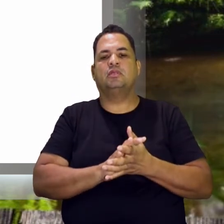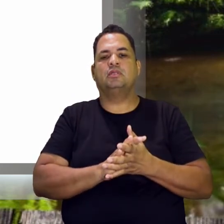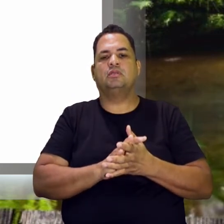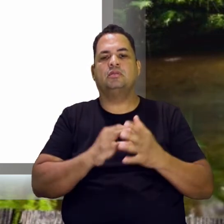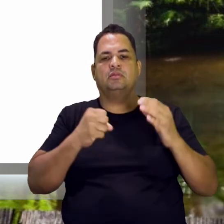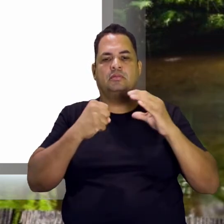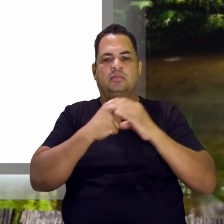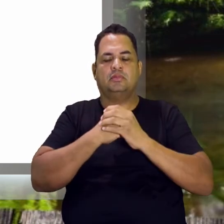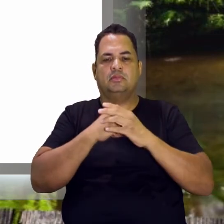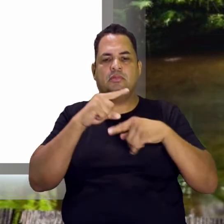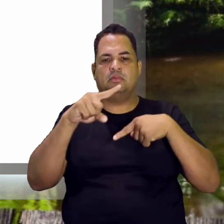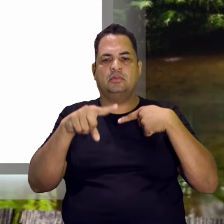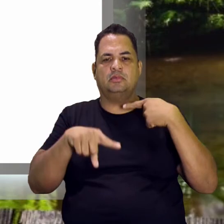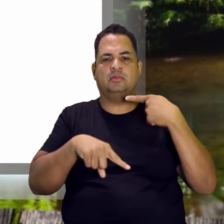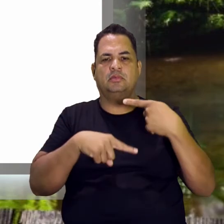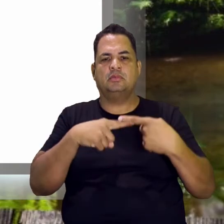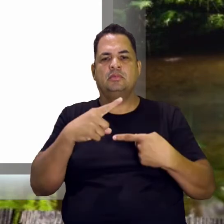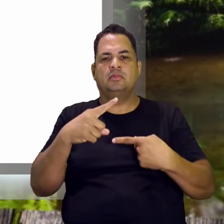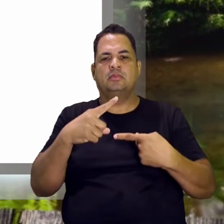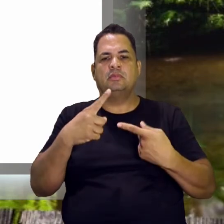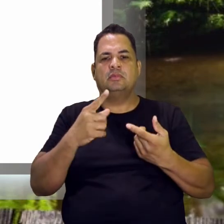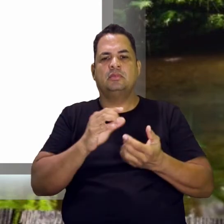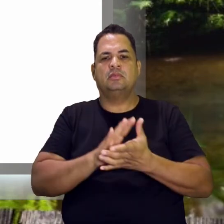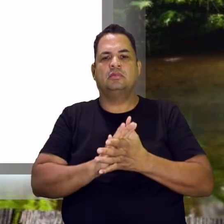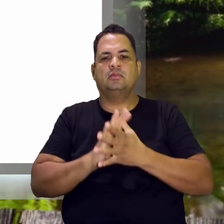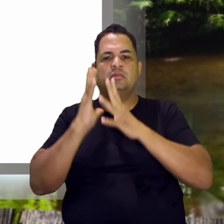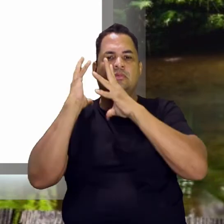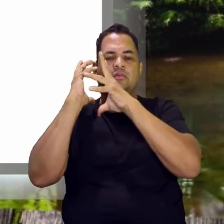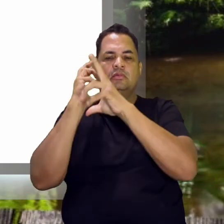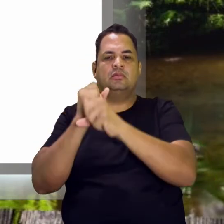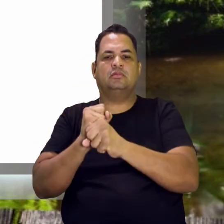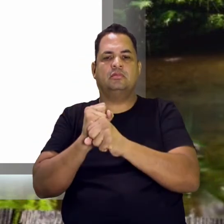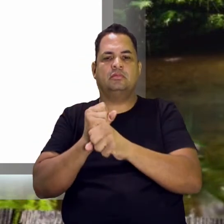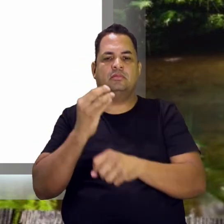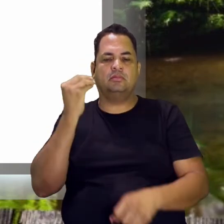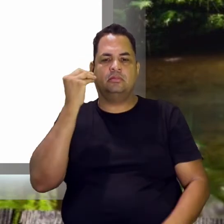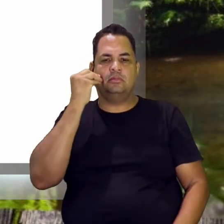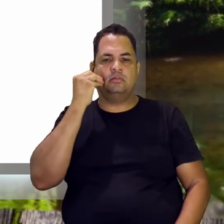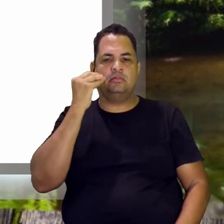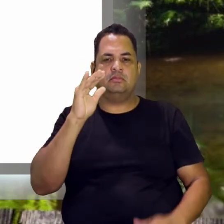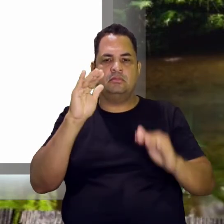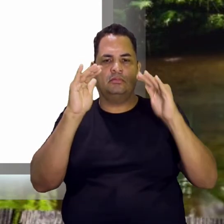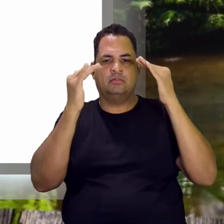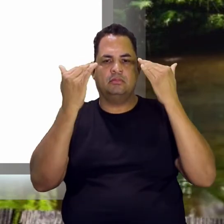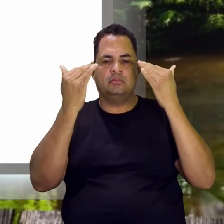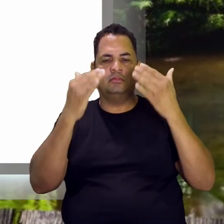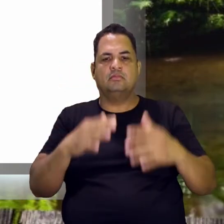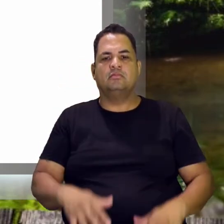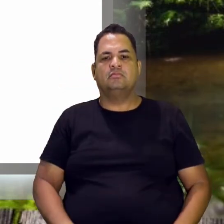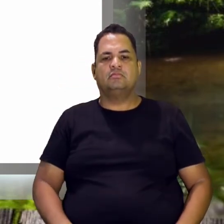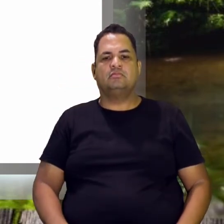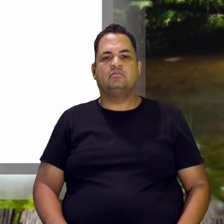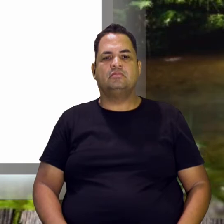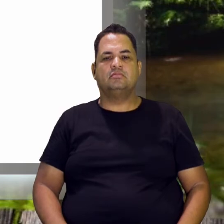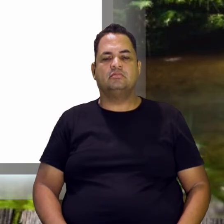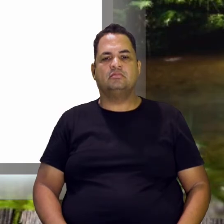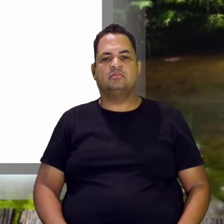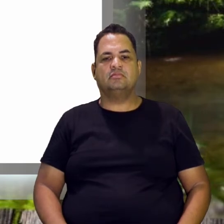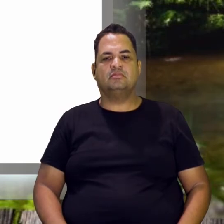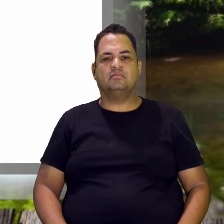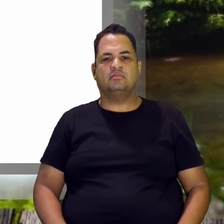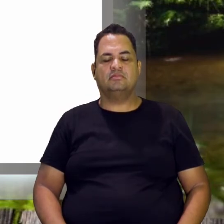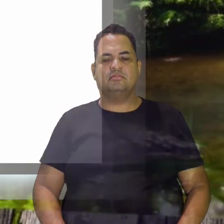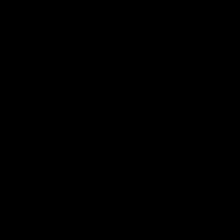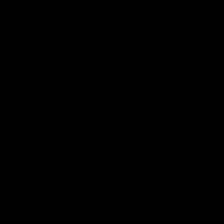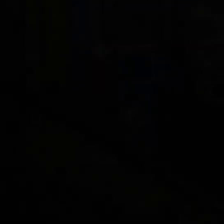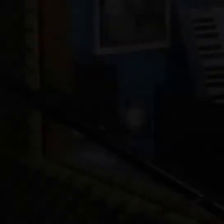aí depois a gente vai lá para nossa revisão. Um beijo, fica ligado aí na paródia, viu? Vamos se animar aí,